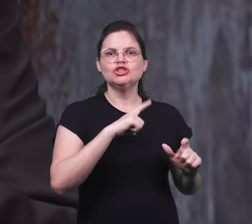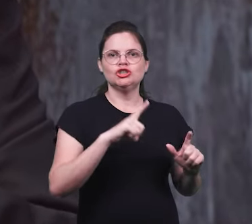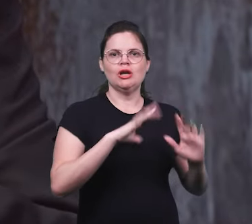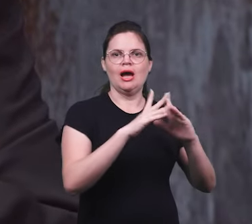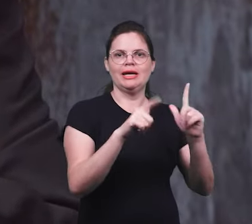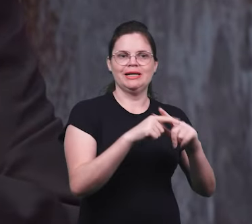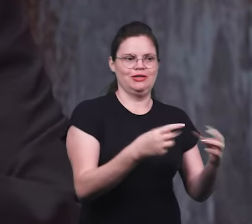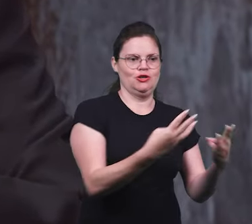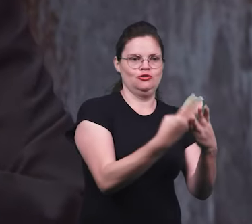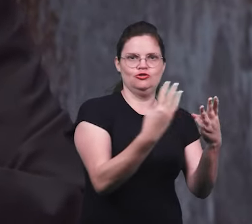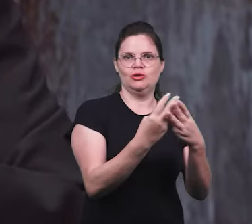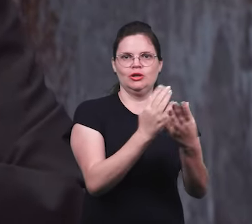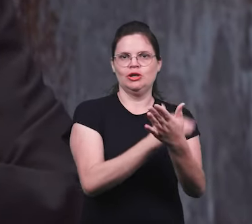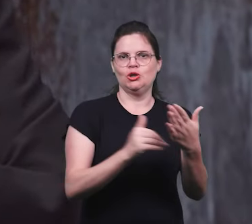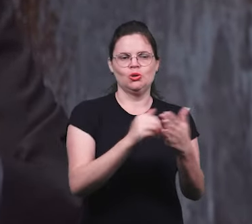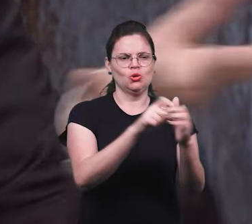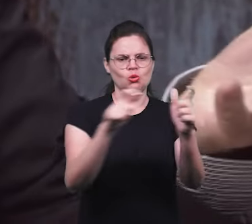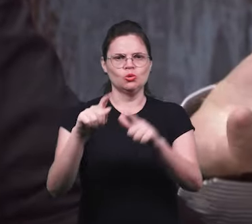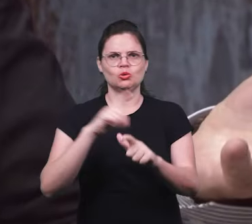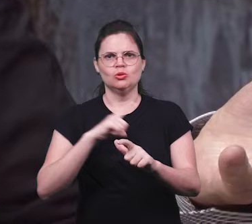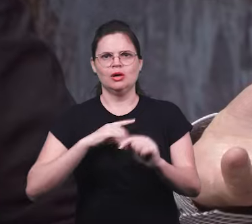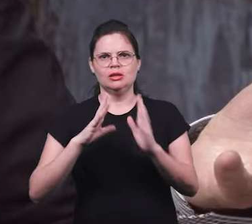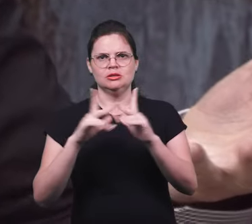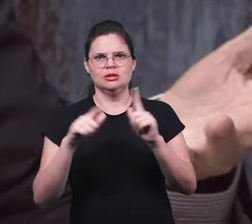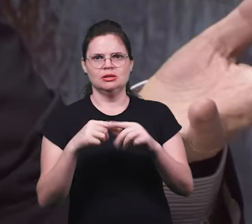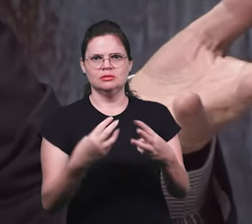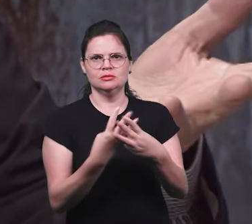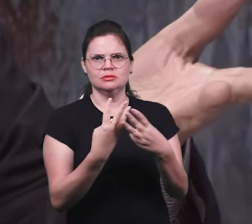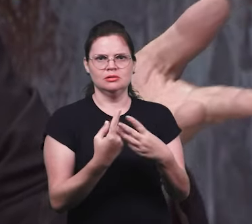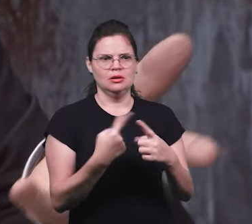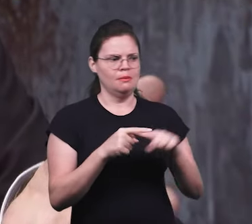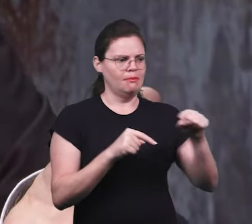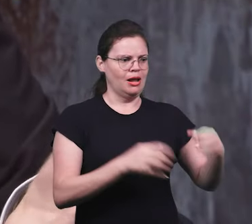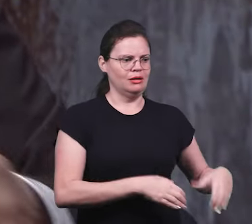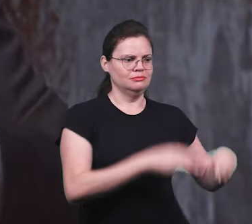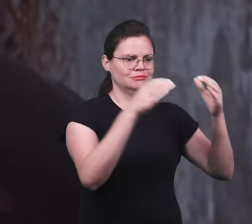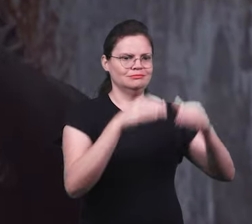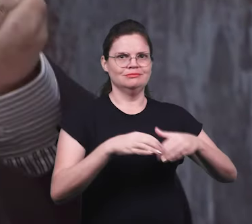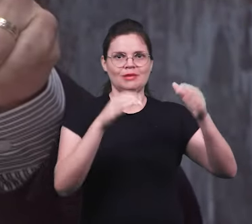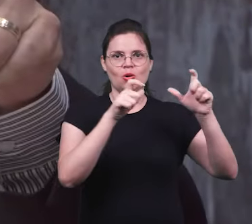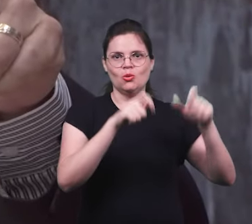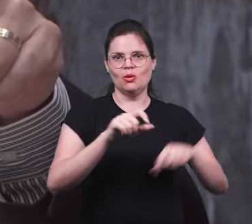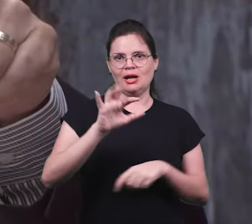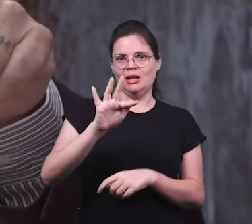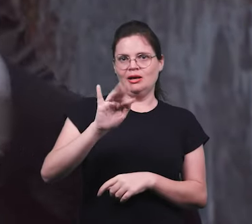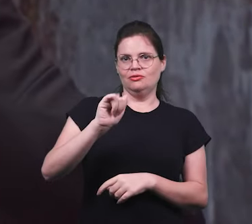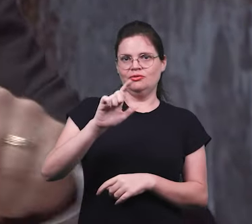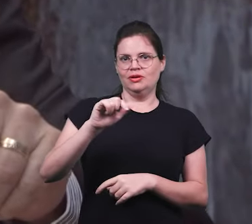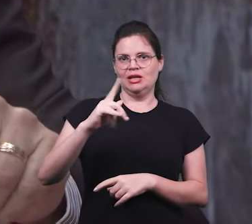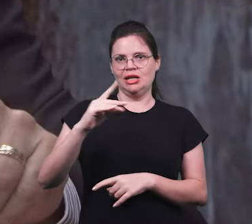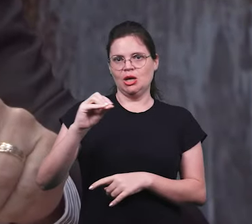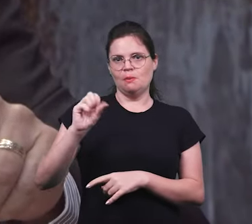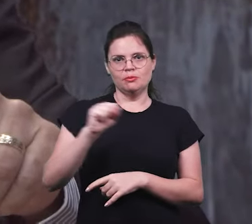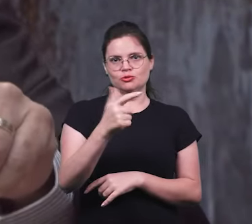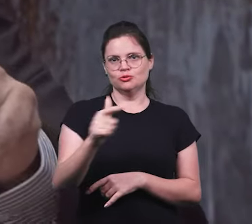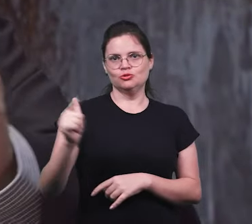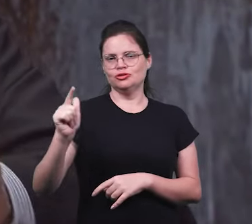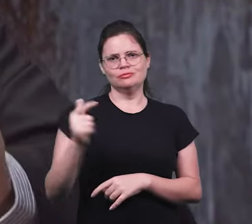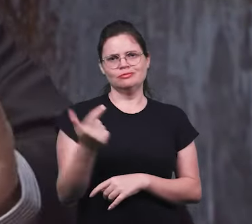salão. Todo lugar tinha sinagoga. Todo lugar tinha sinagoga. Agora, Filipos não tinha? Não sei se não tinha Filipos sinagoga. não tinha. Filipos não tinha. A palavra diz